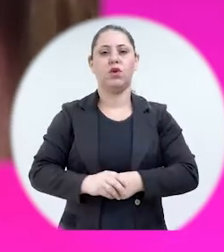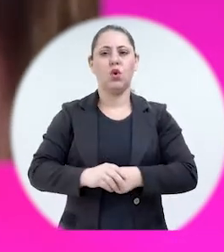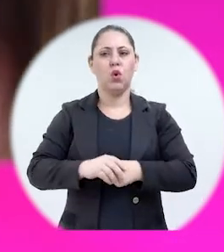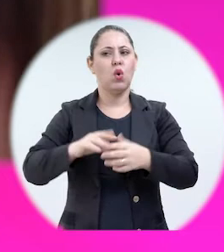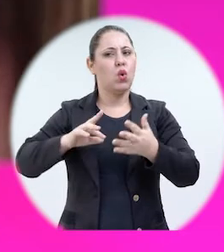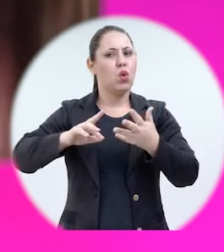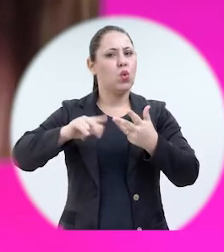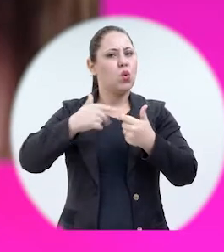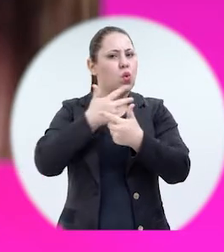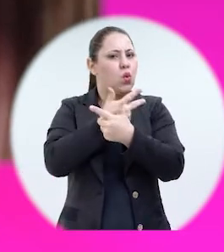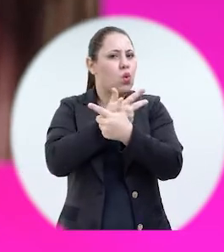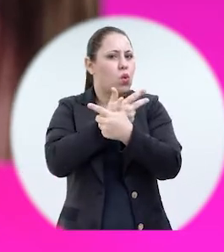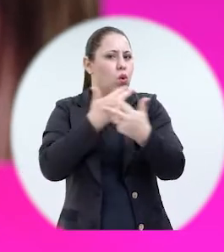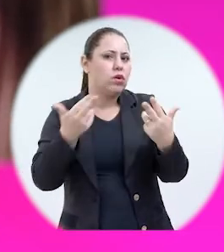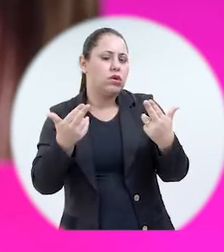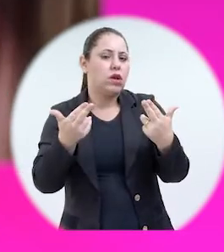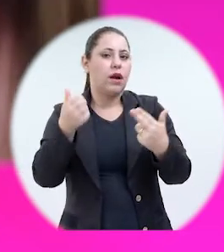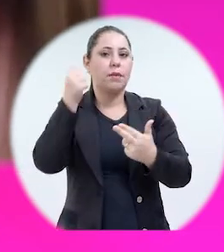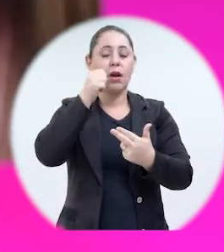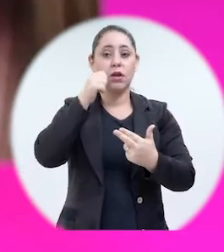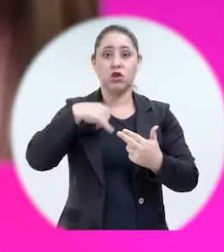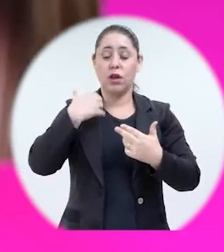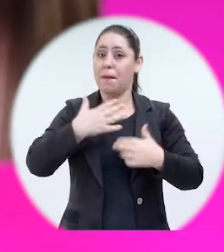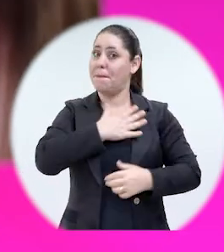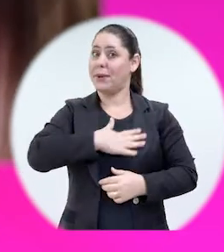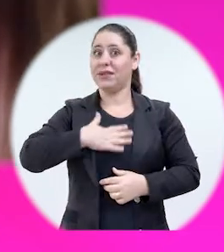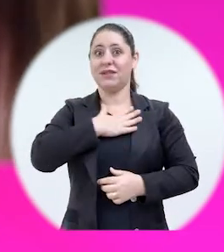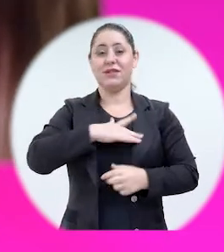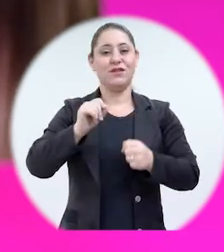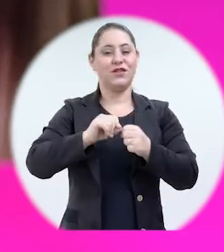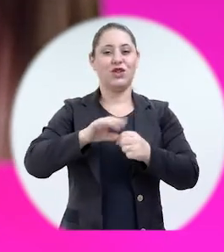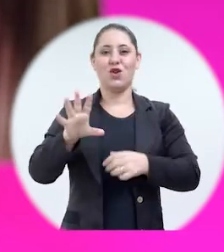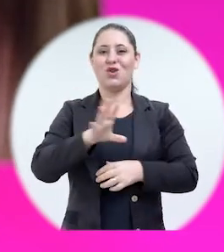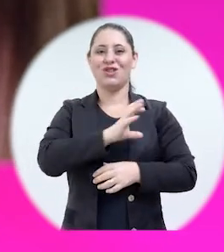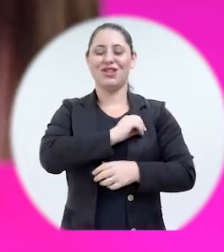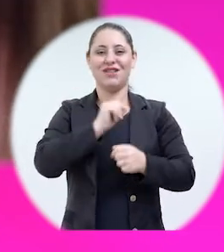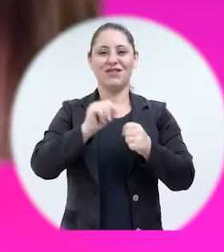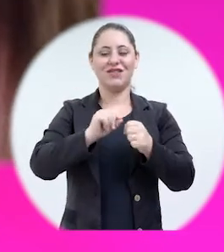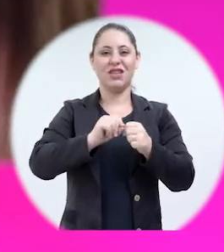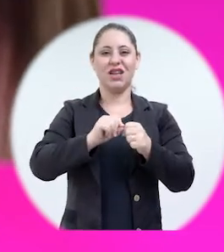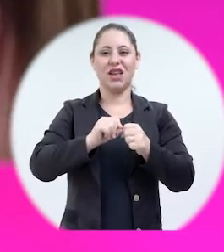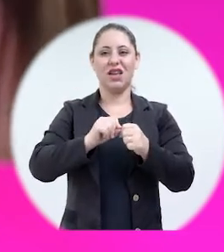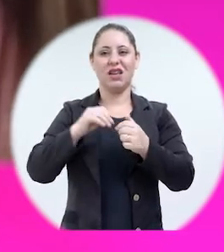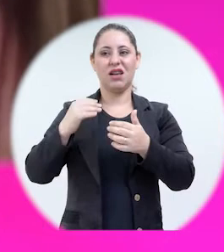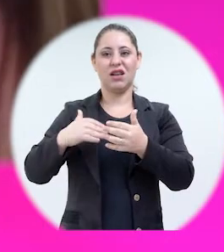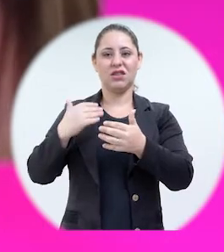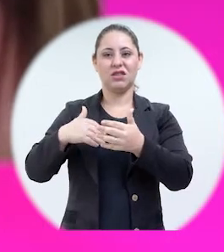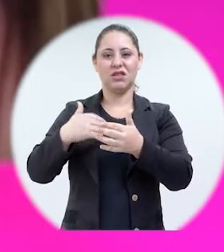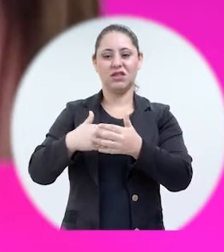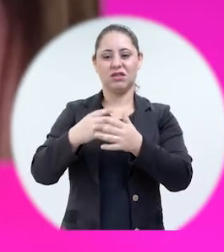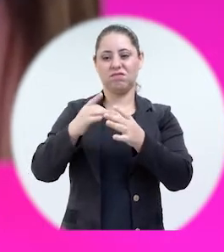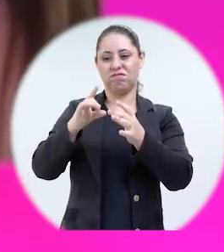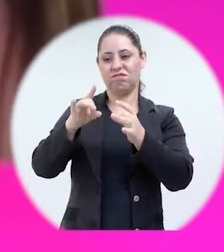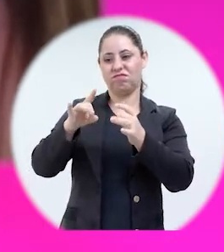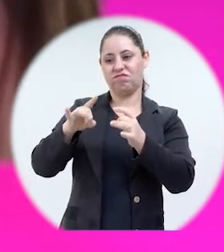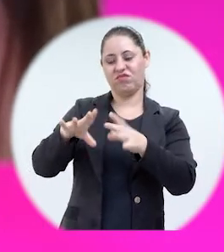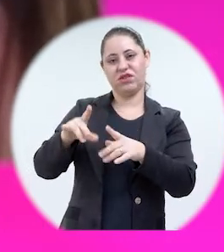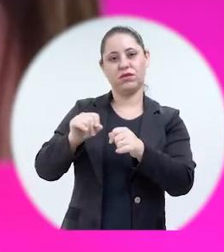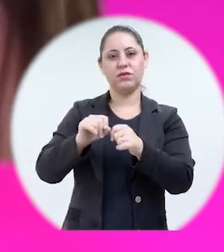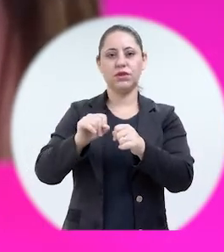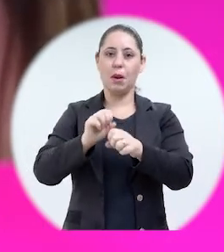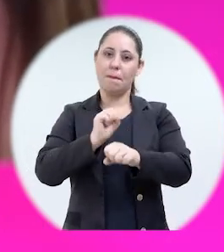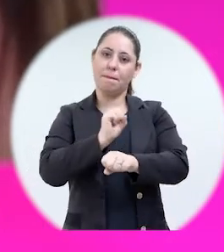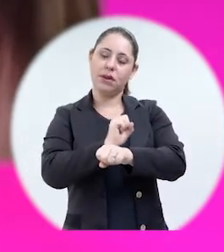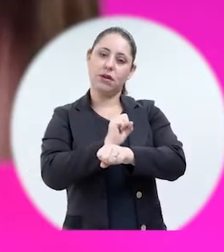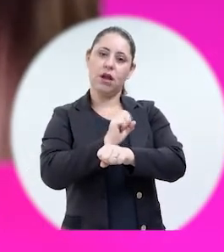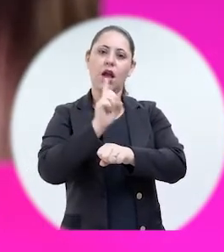hábitos, coisas que essa mulher tinha prazer em fazer, gostava de fazer, e aos poucos ela vai deixando